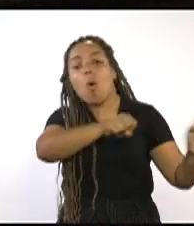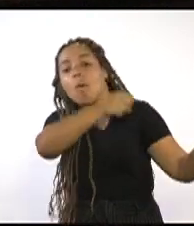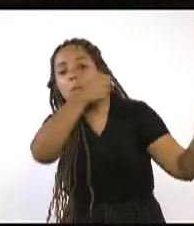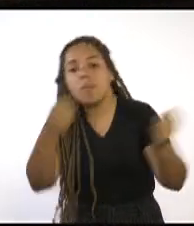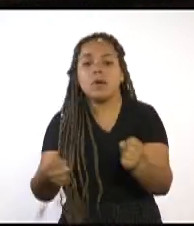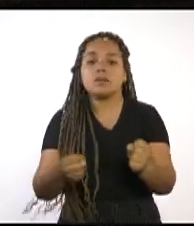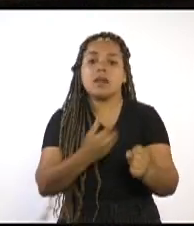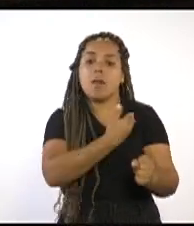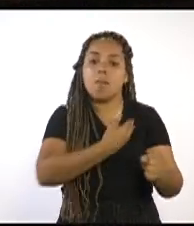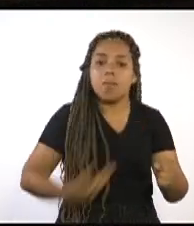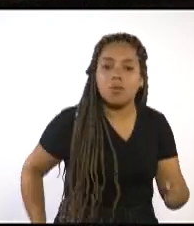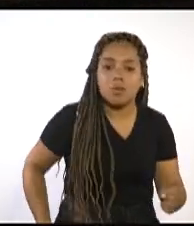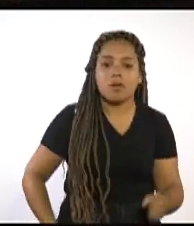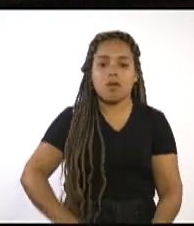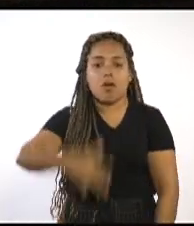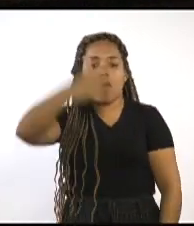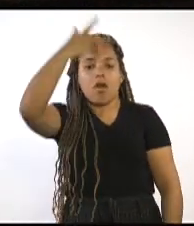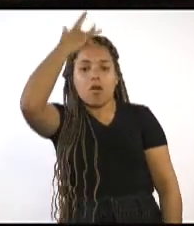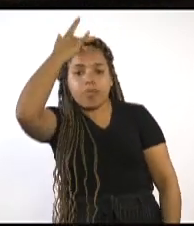inerte,